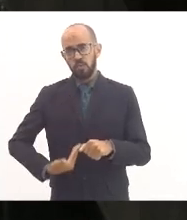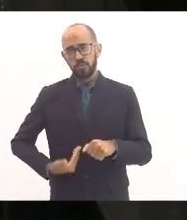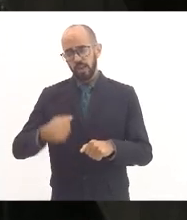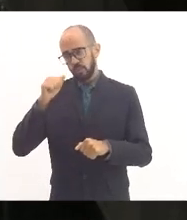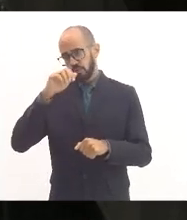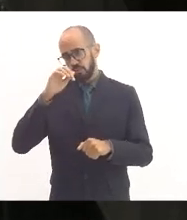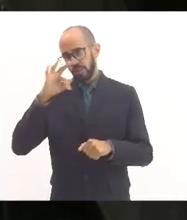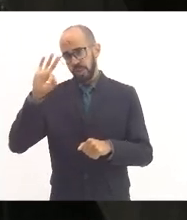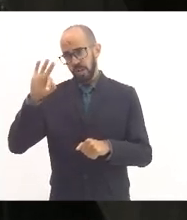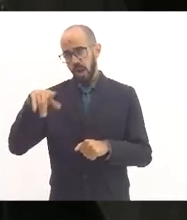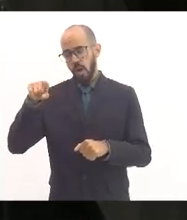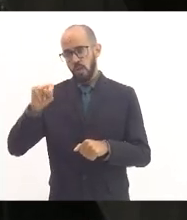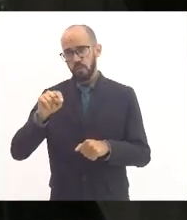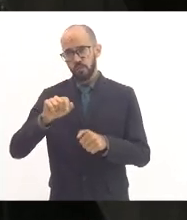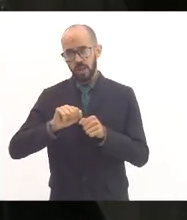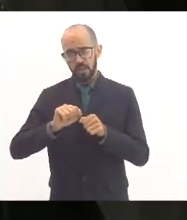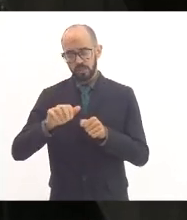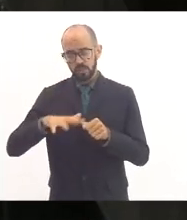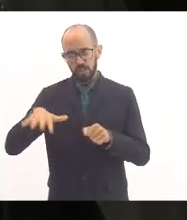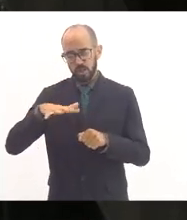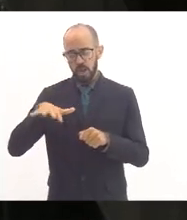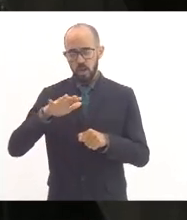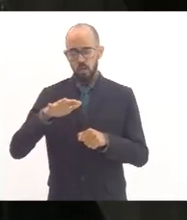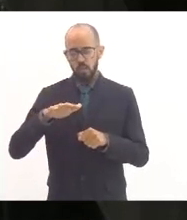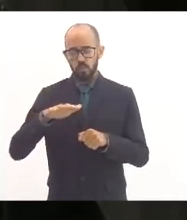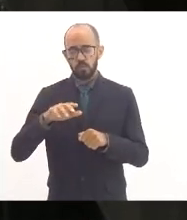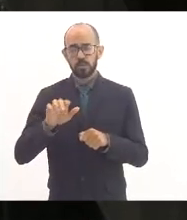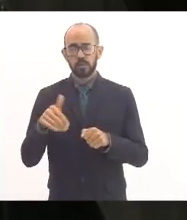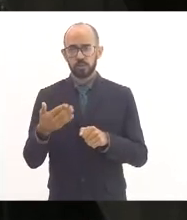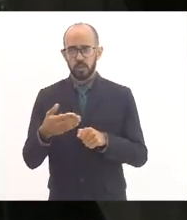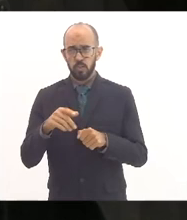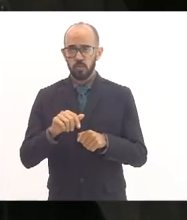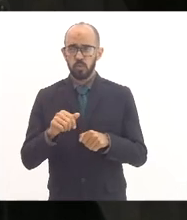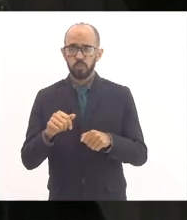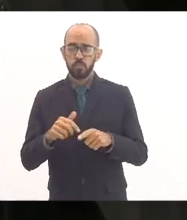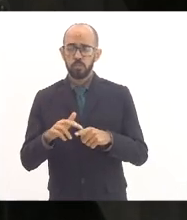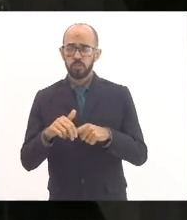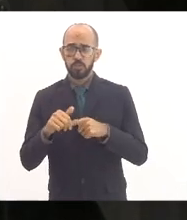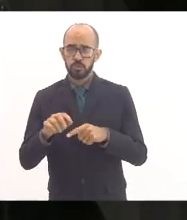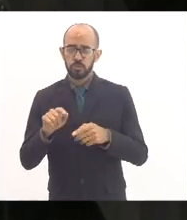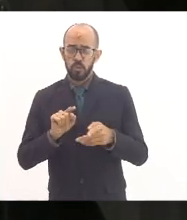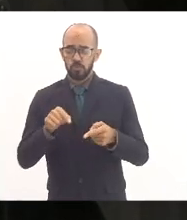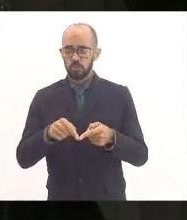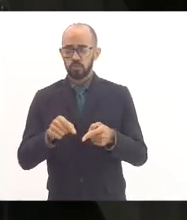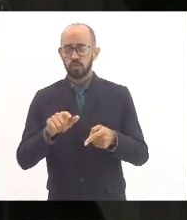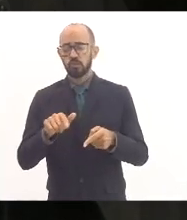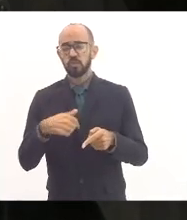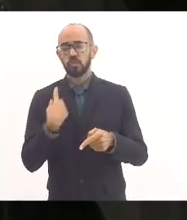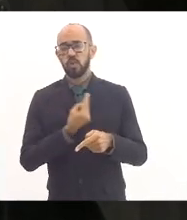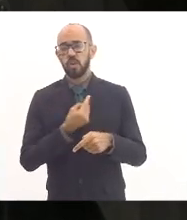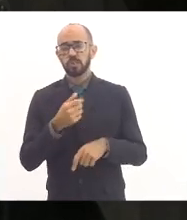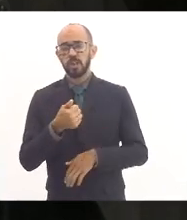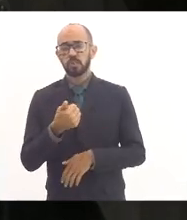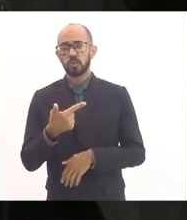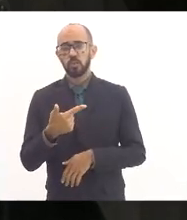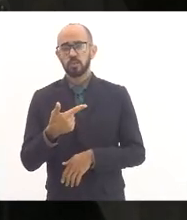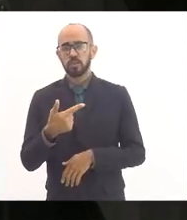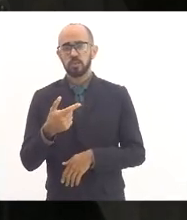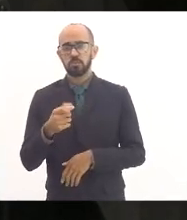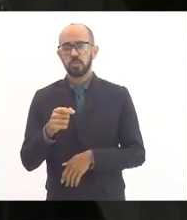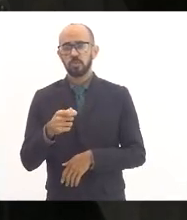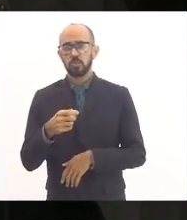os estados faz as normas específicas Então a nossa defesa que vá pela baliza da 2030 desde 2009 que até hoje não foi regulamentada no